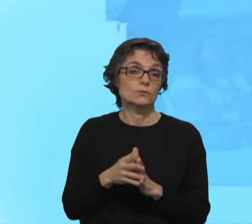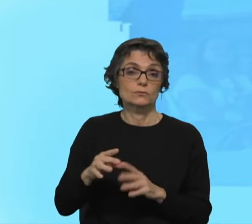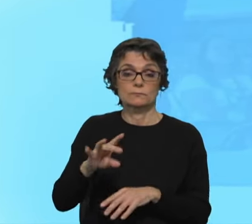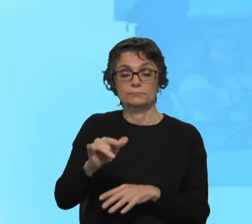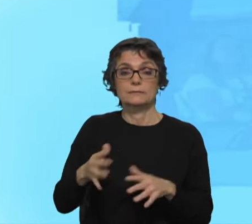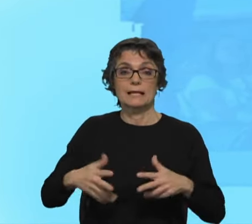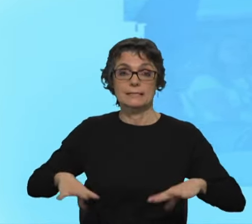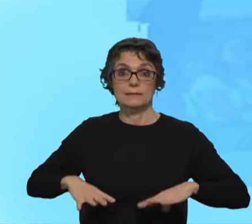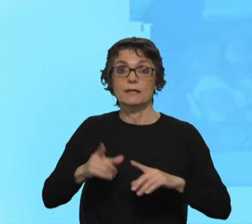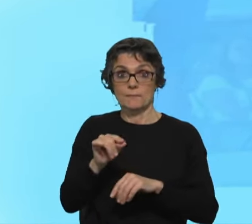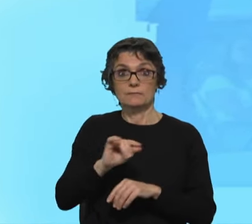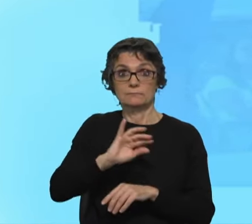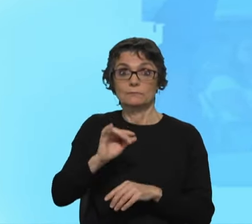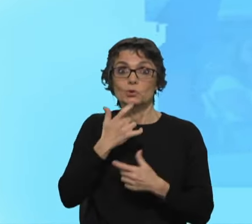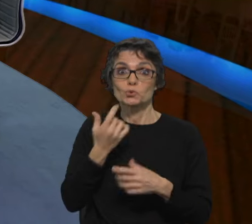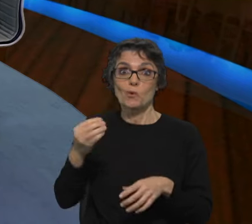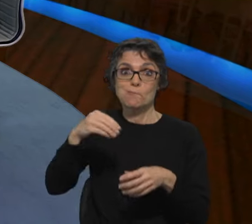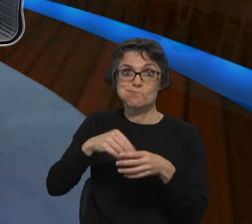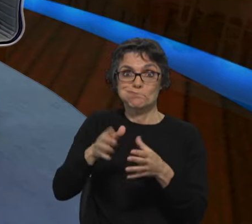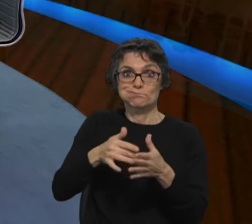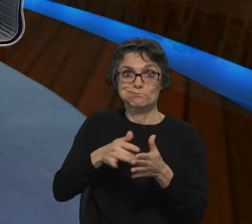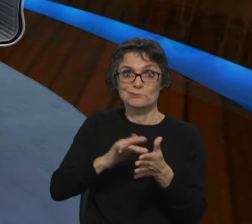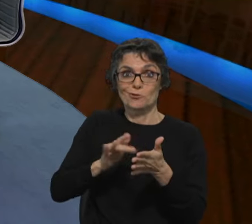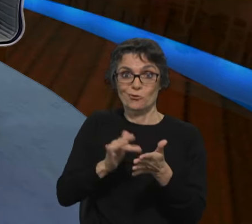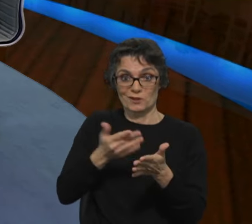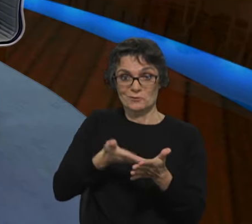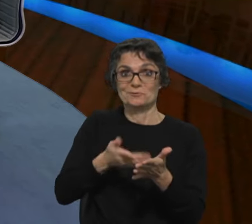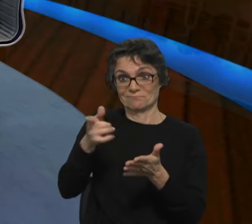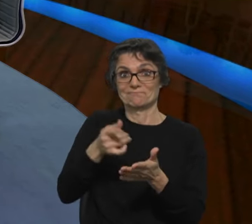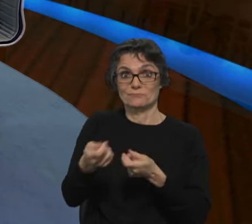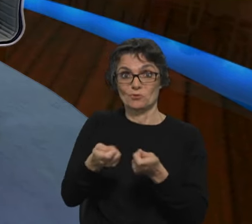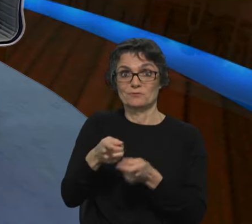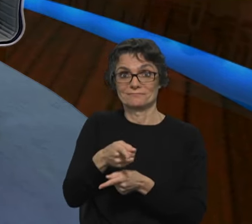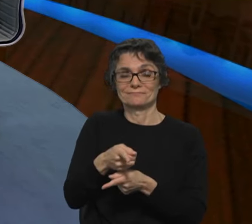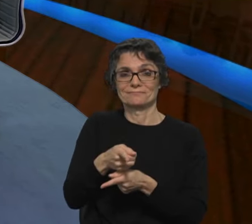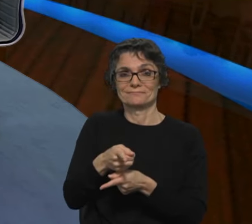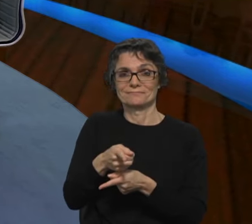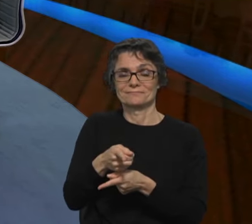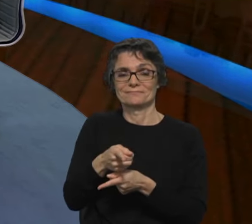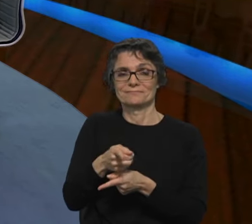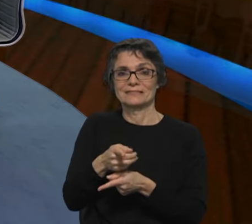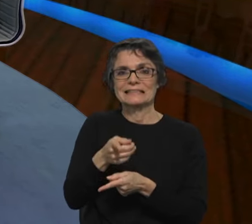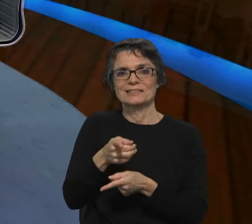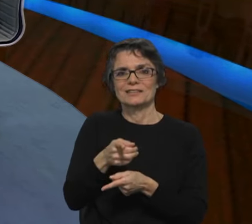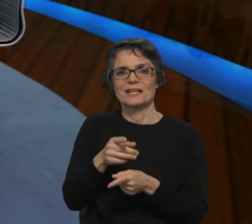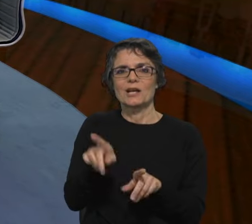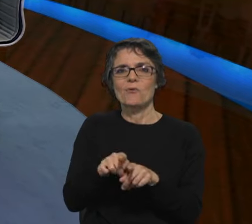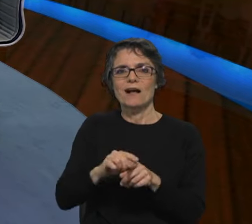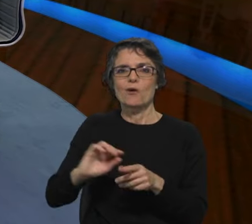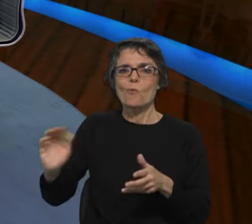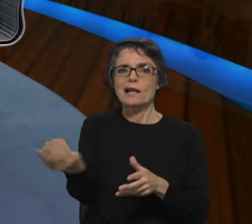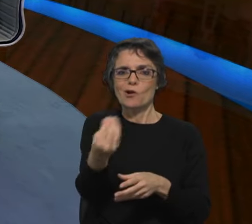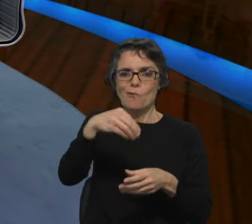Feira está também agora contido num livro que coordenou. Acaba por ser um repositório